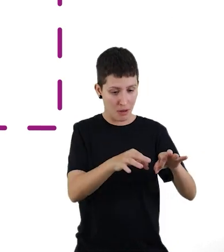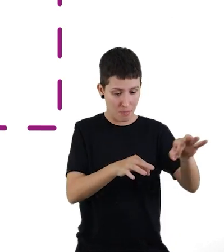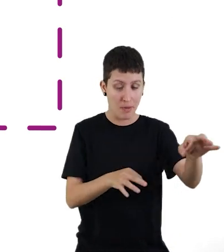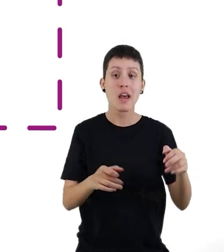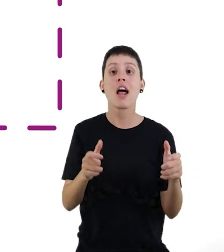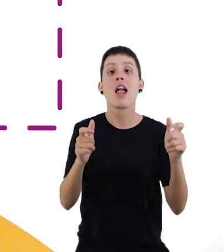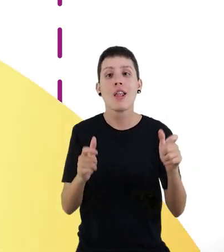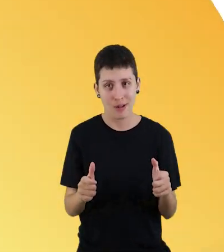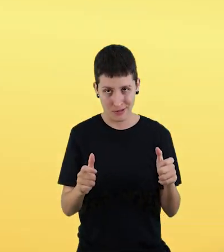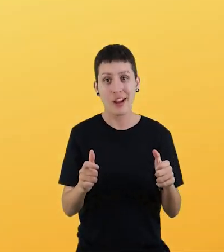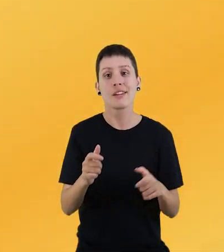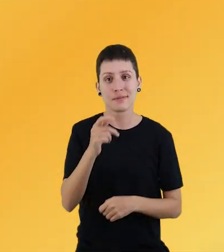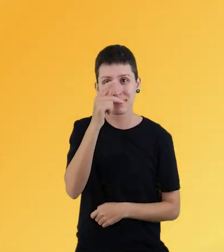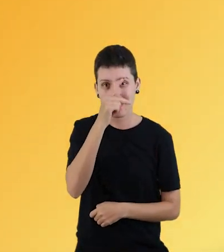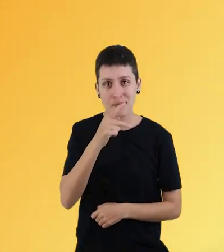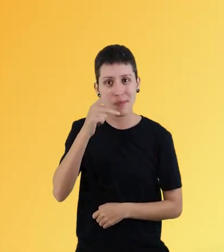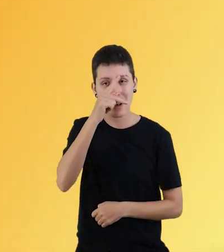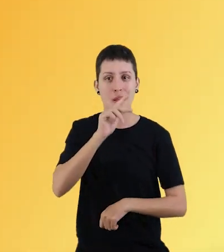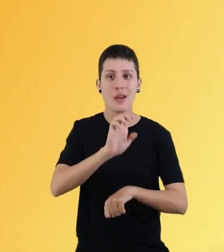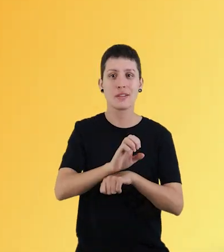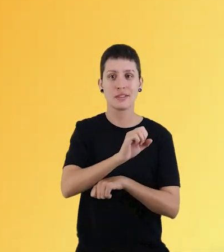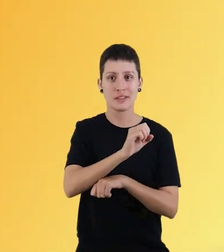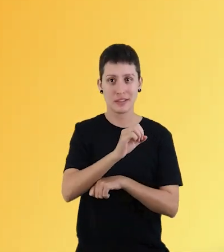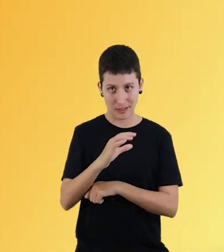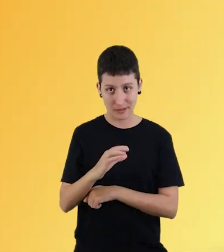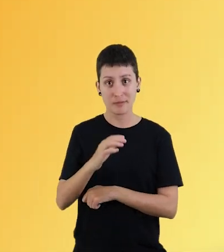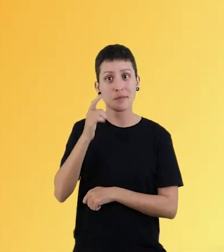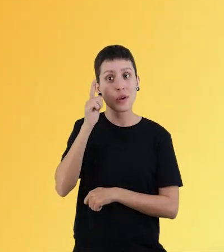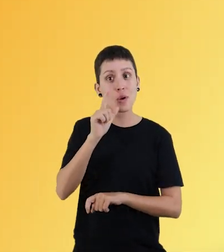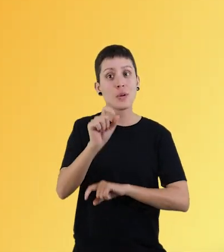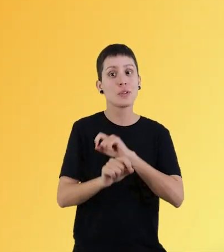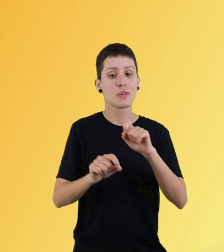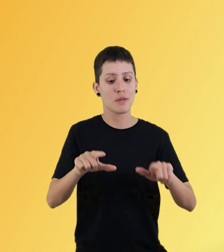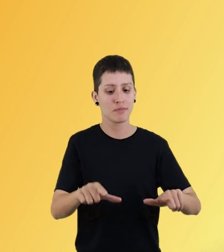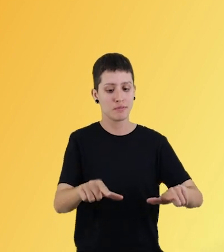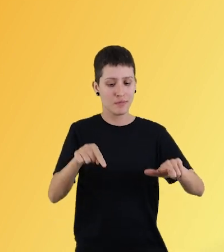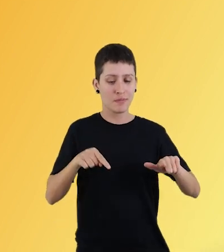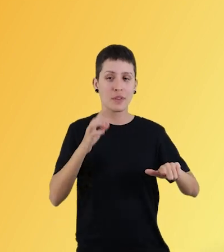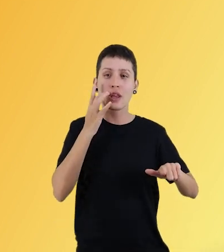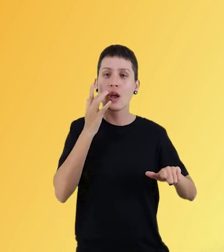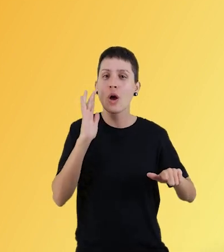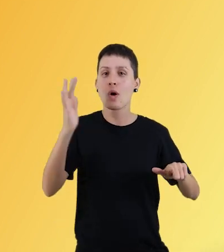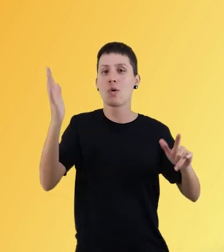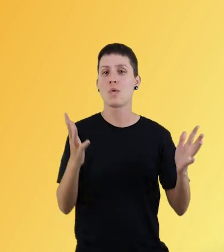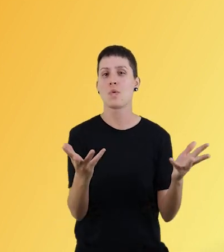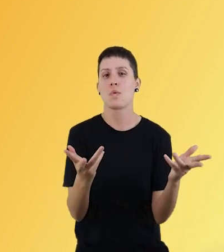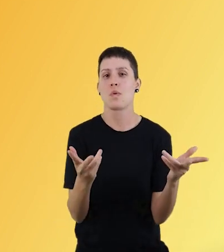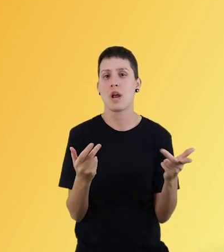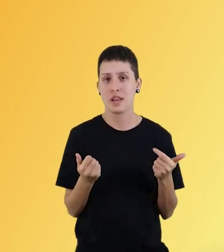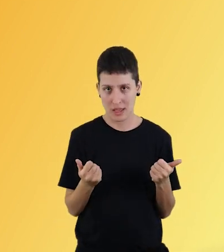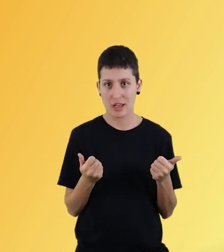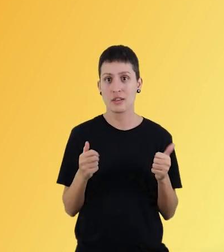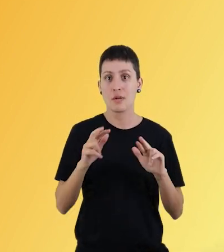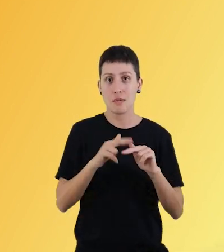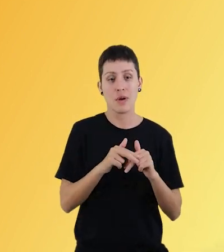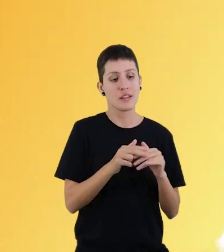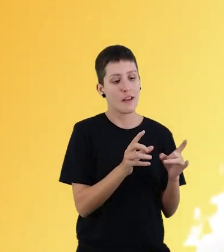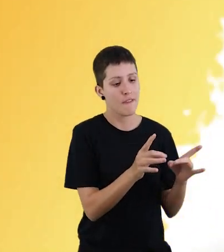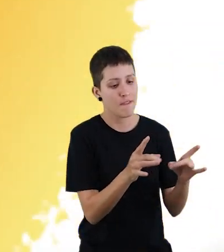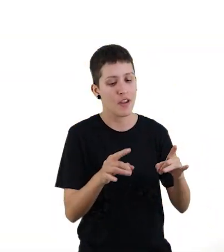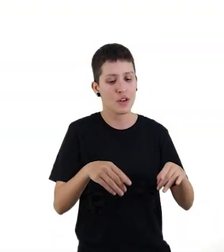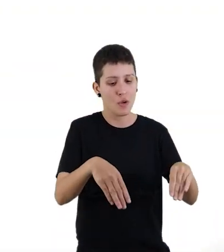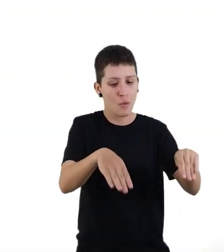Santa Catarina. Recebemos a primeira concessão do selo ouro ABVTEX, Associação Brasileira do Varejo Têxtil,